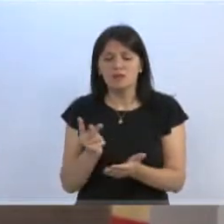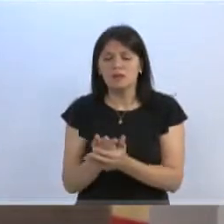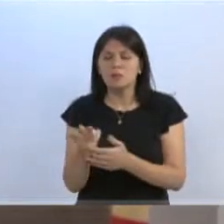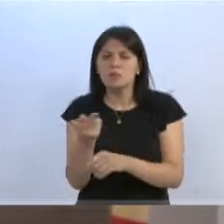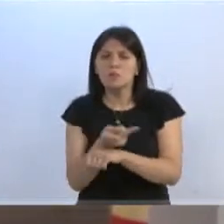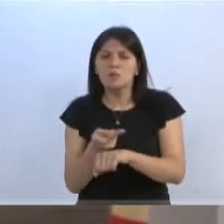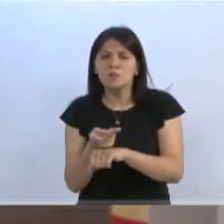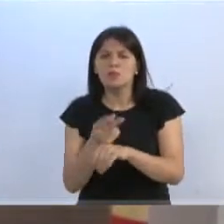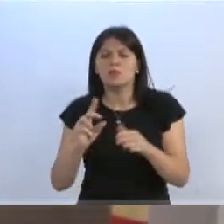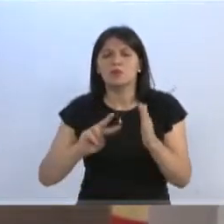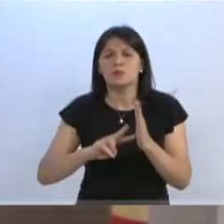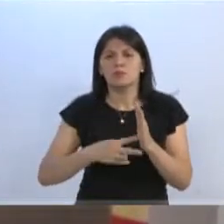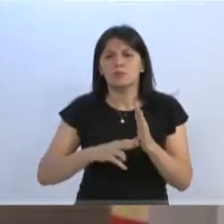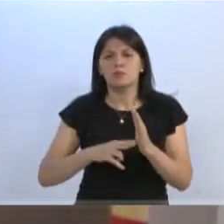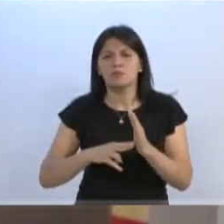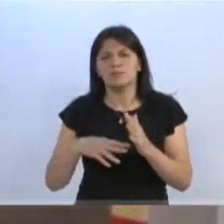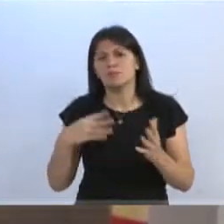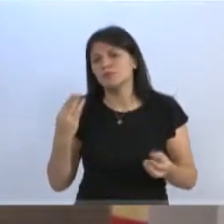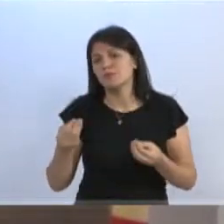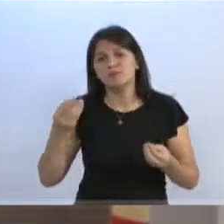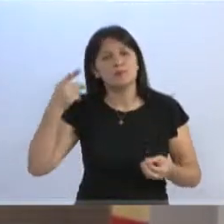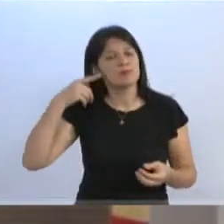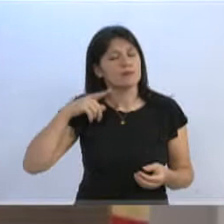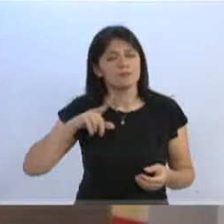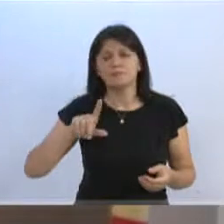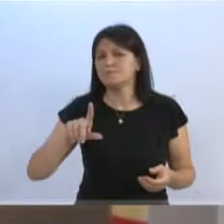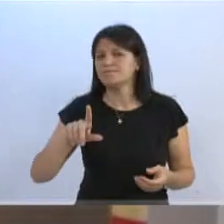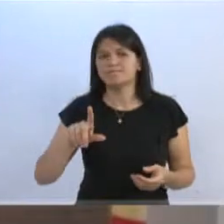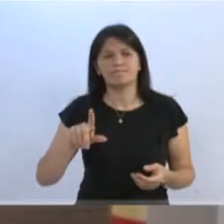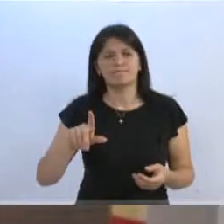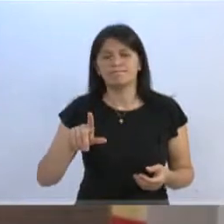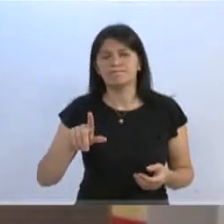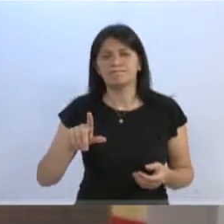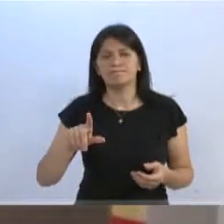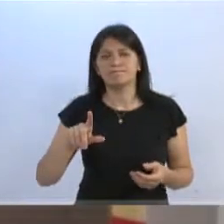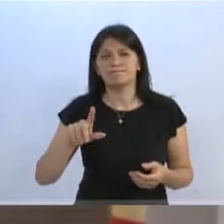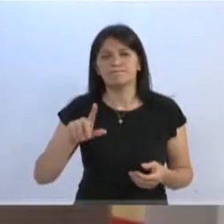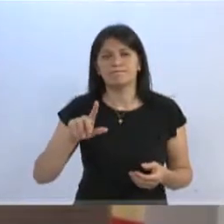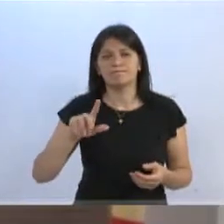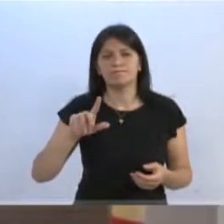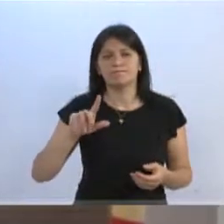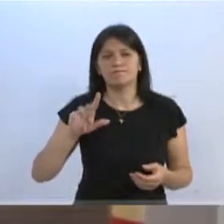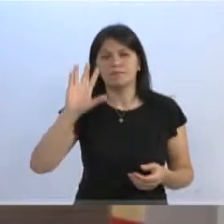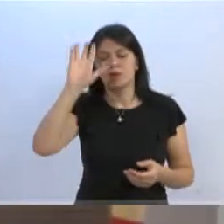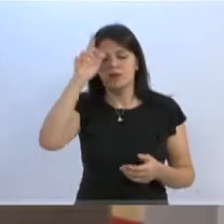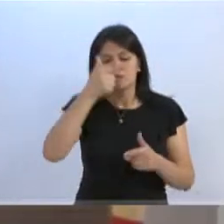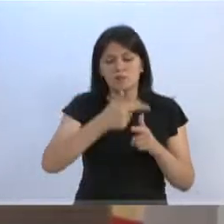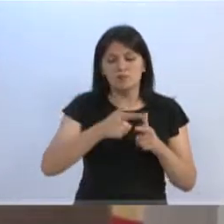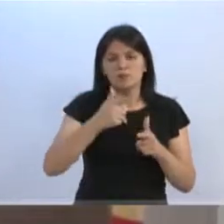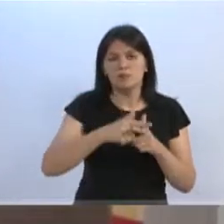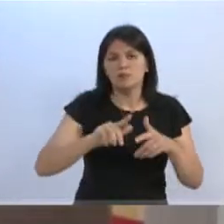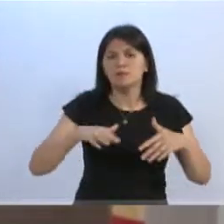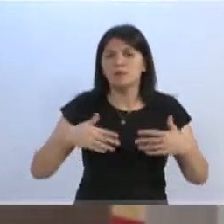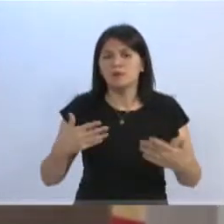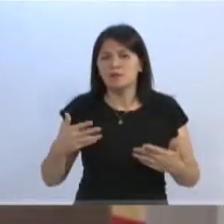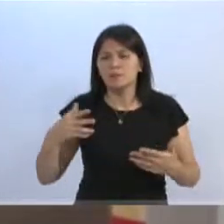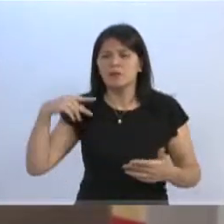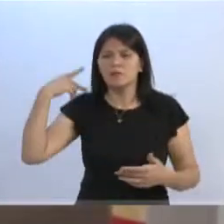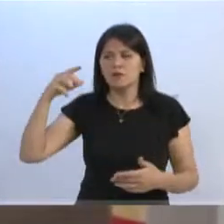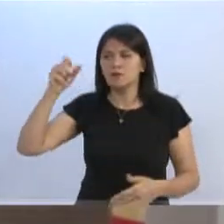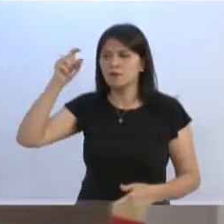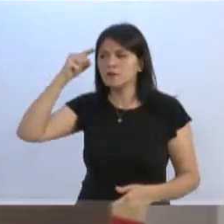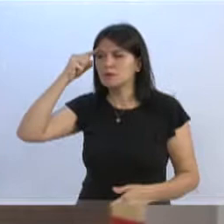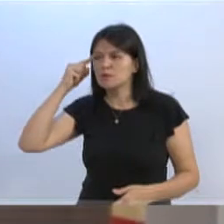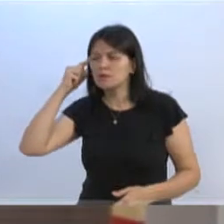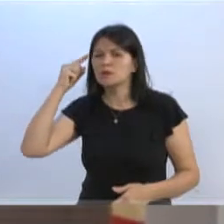PROCON. Como não conseguir resolver este problema, vereadorito, vereador